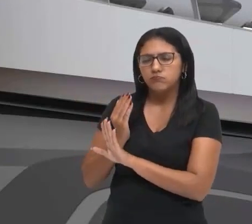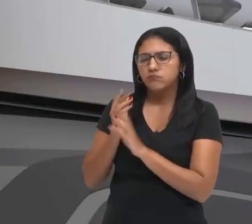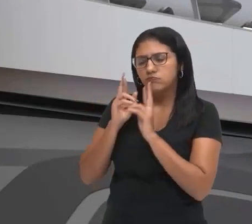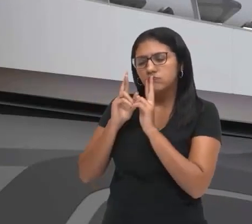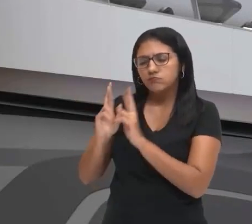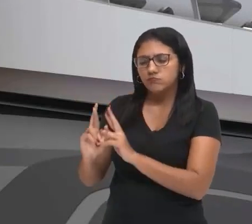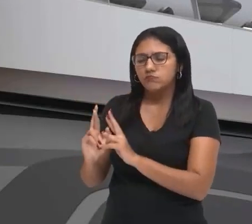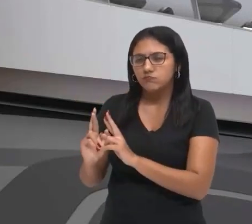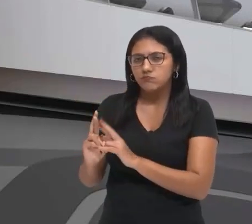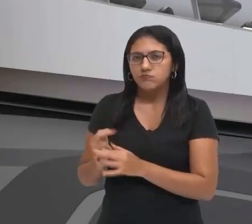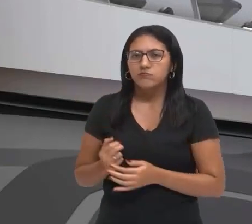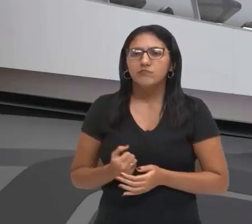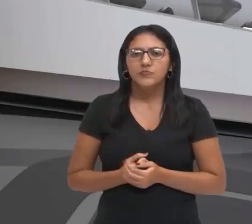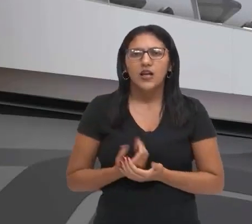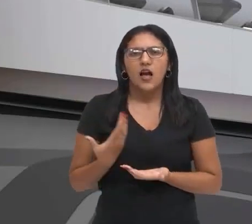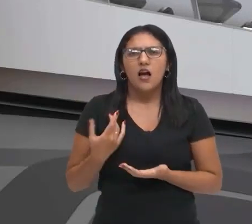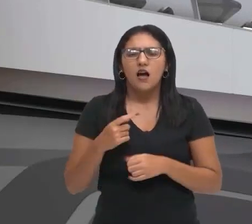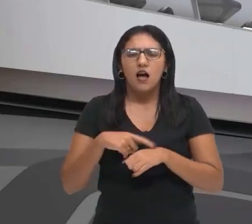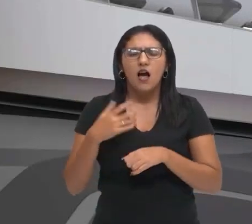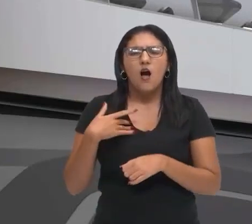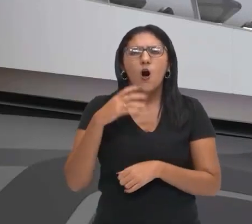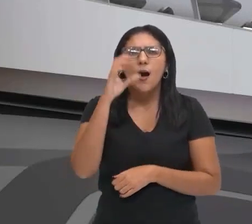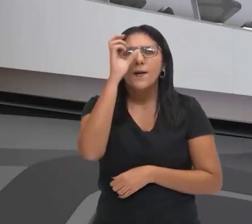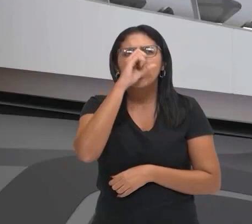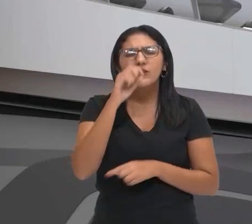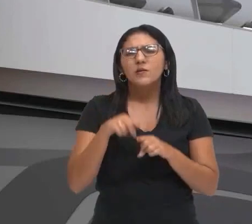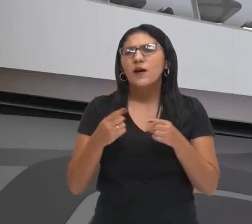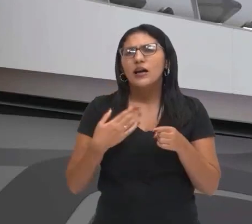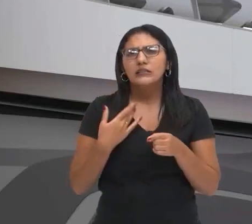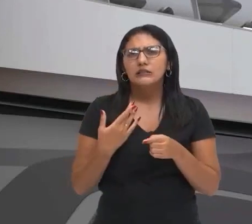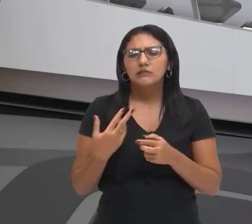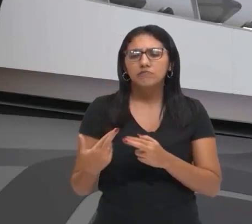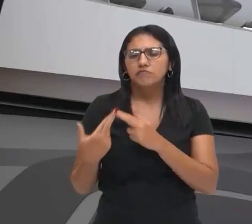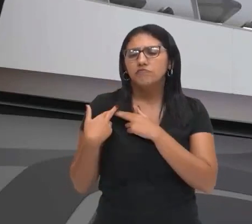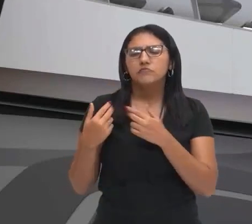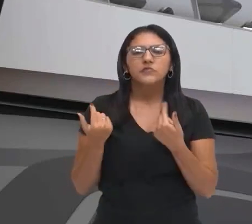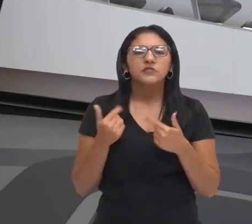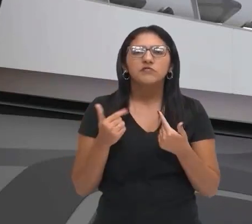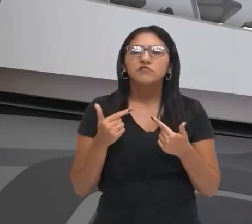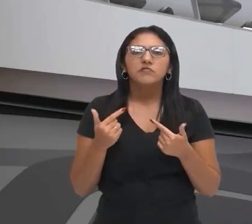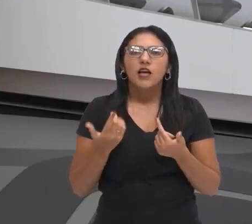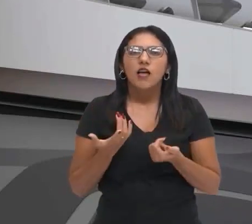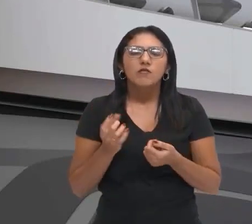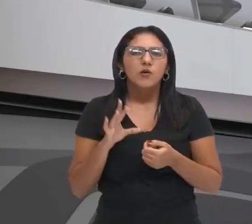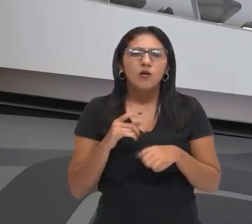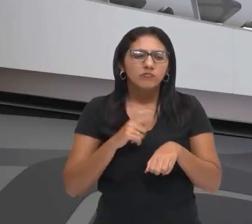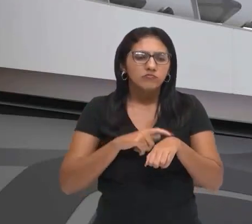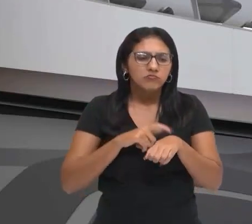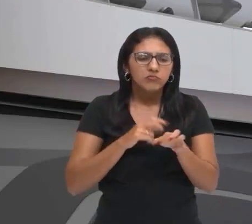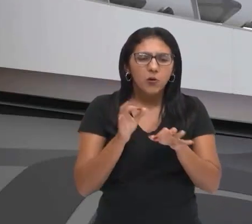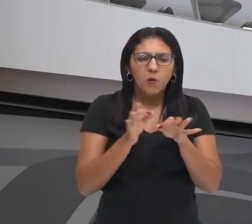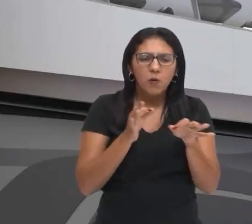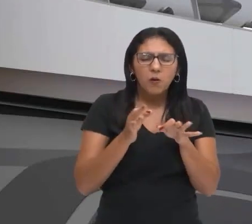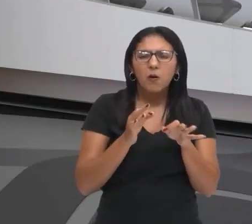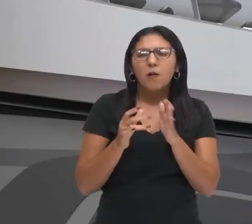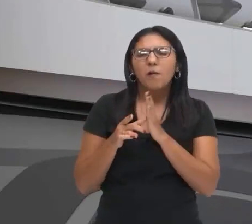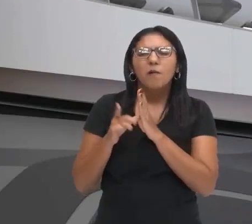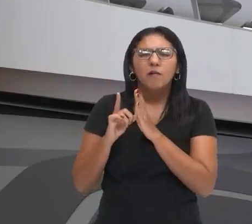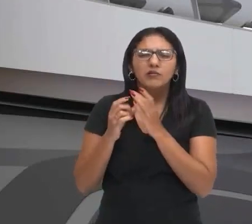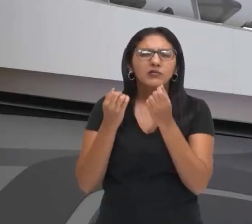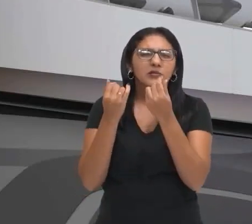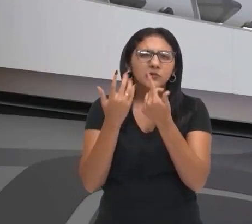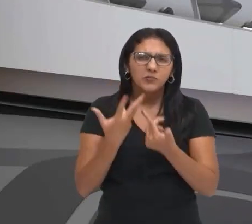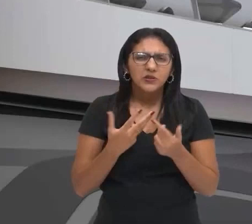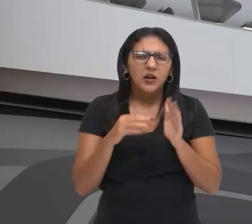Responsabilidade. Ora, eu quero aprender, mas eu não tenho responsabilidade de fazer um horário, como ontem nós fizemos o nosso